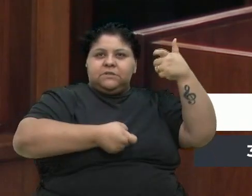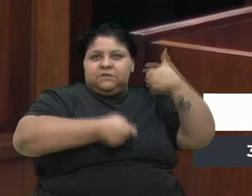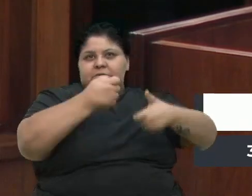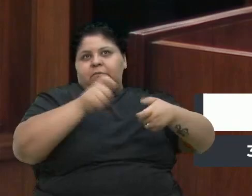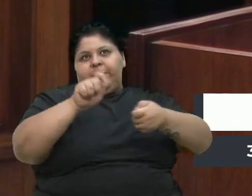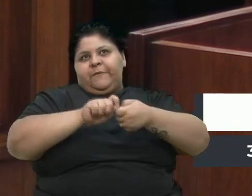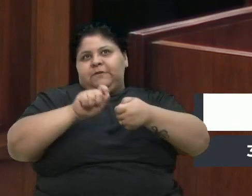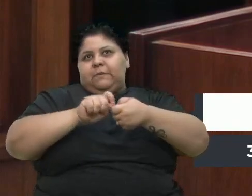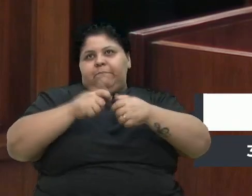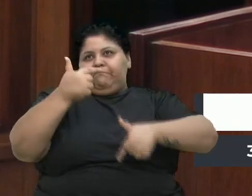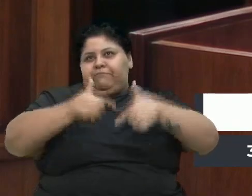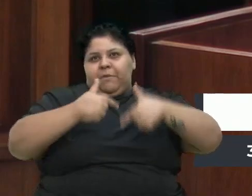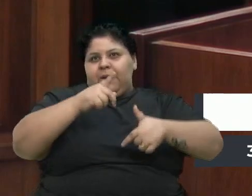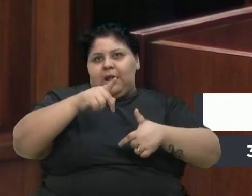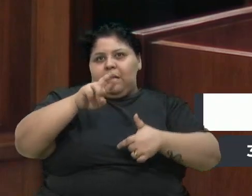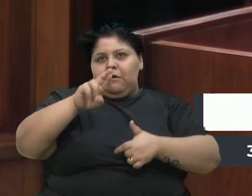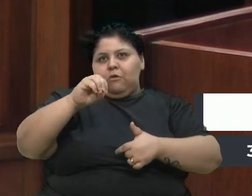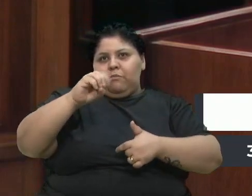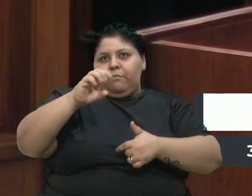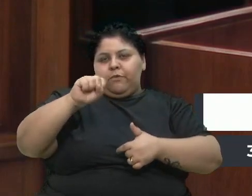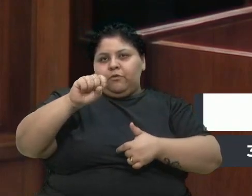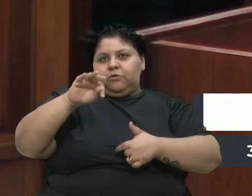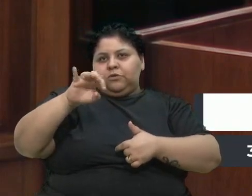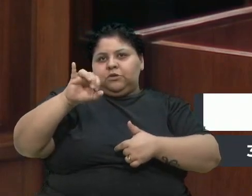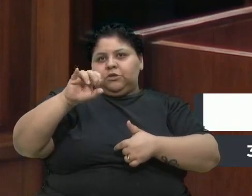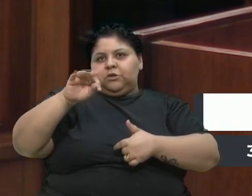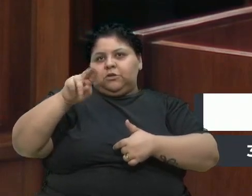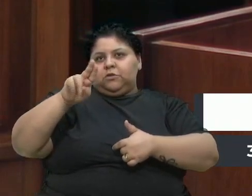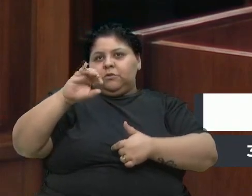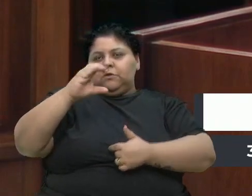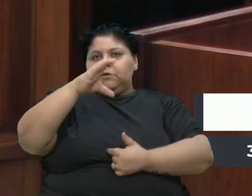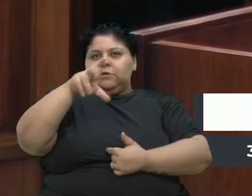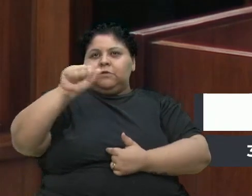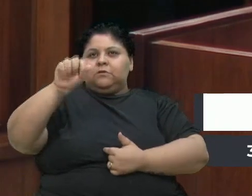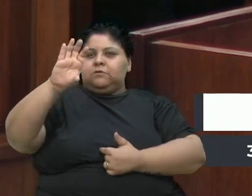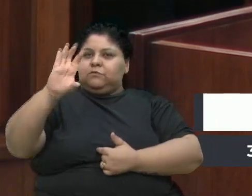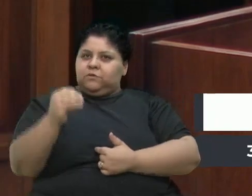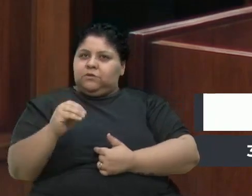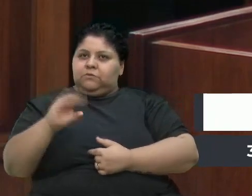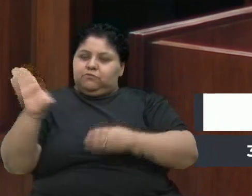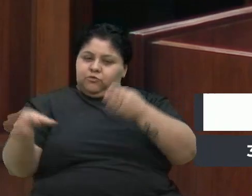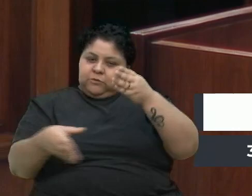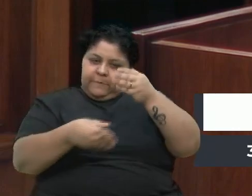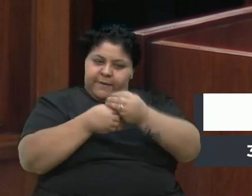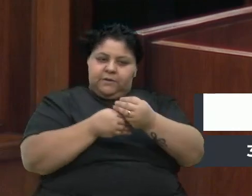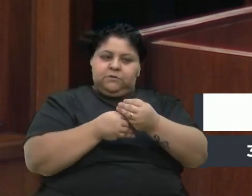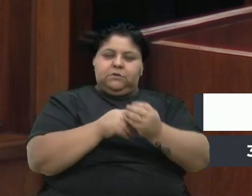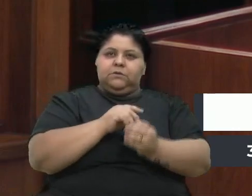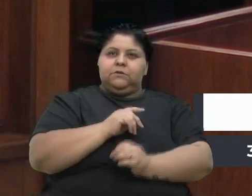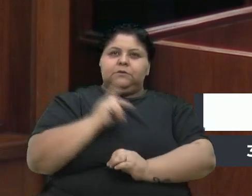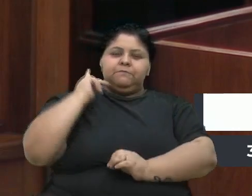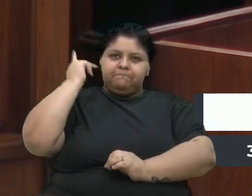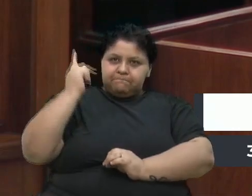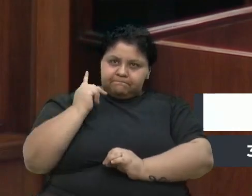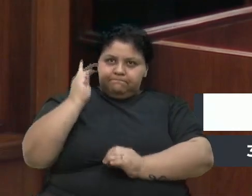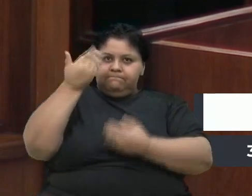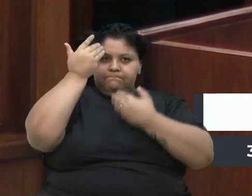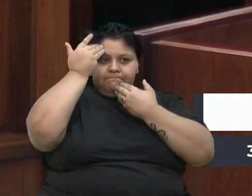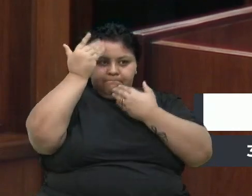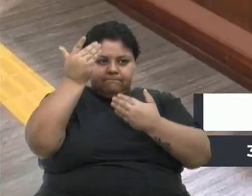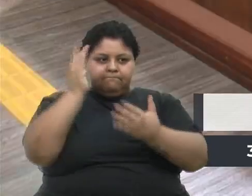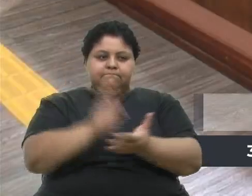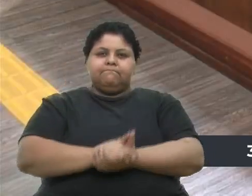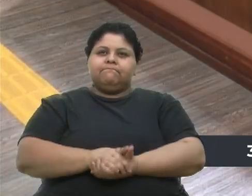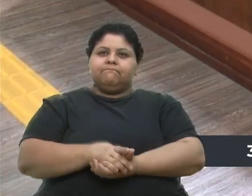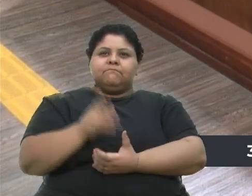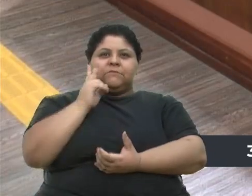vão impactar diretamente a qualidade de vida das pessoas. Seu à parte, vereador. Obrigado pela parte, vereadora Tati. Olha,